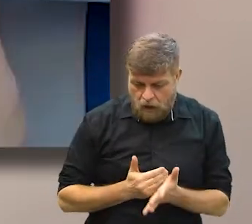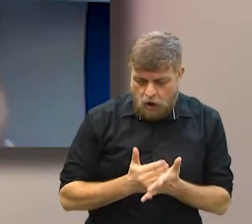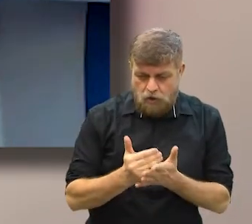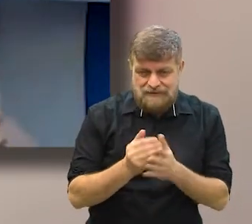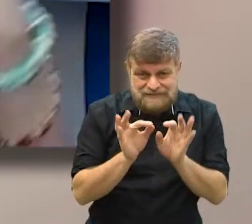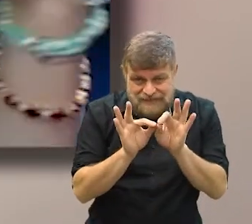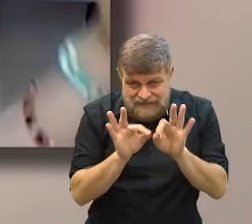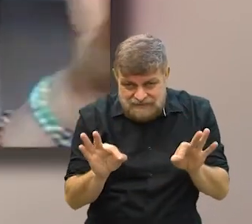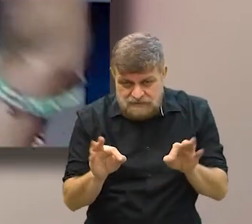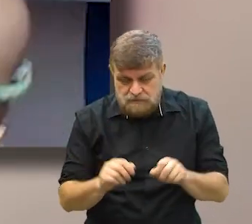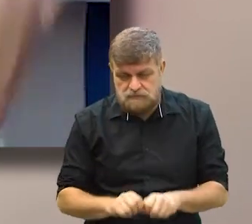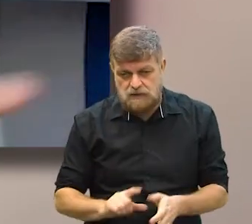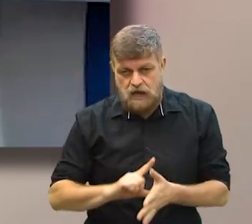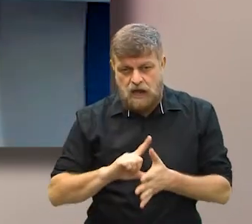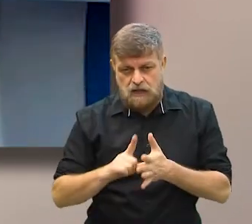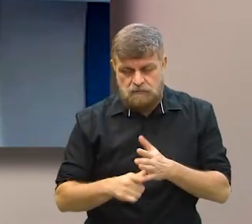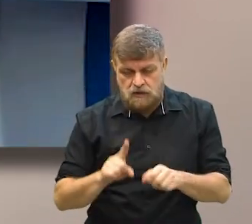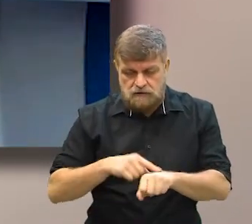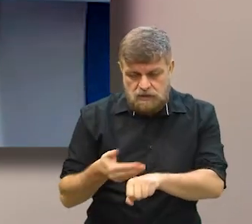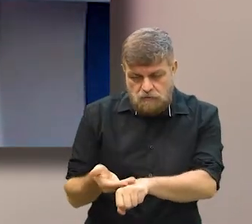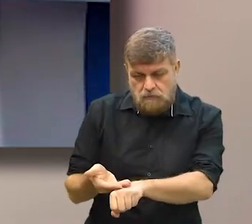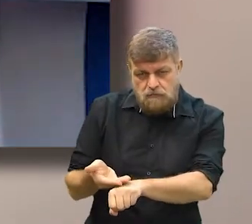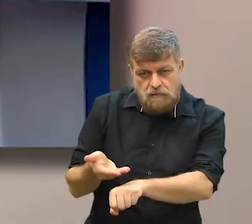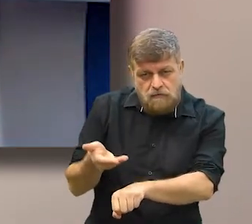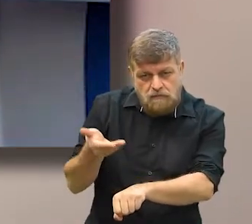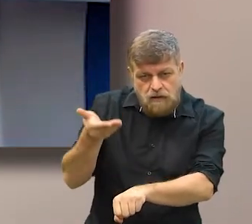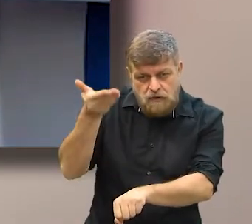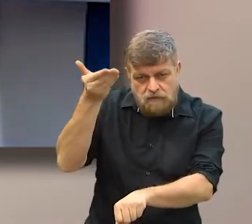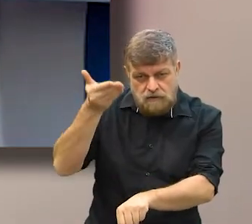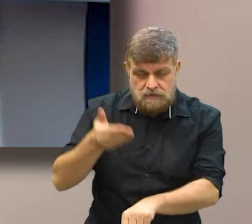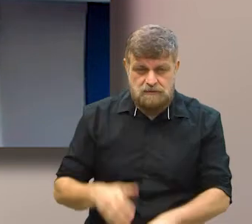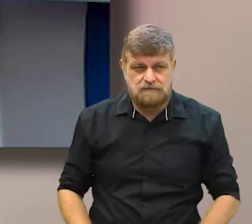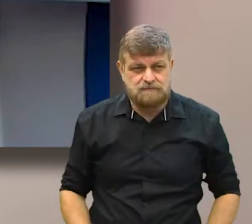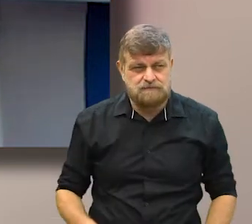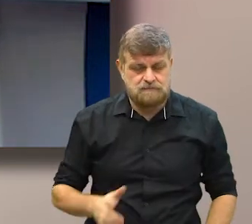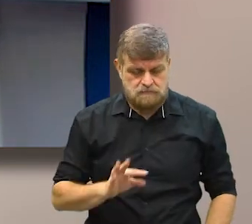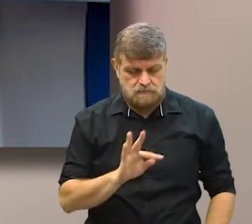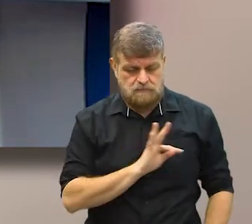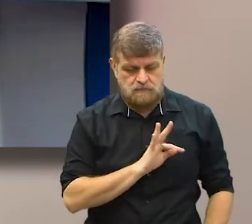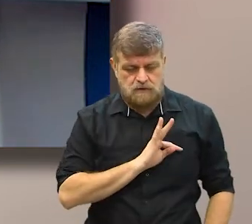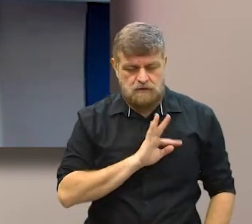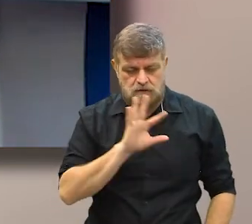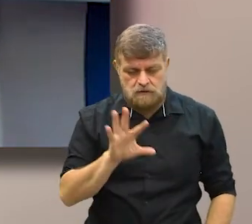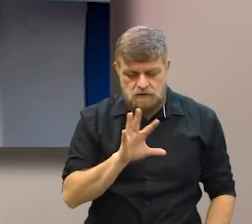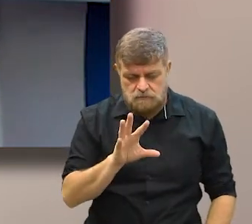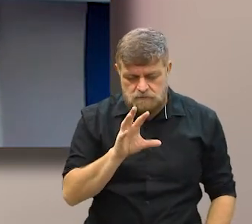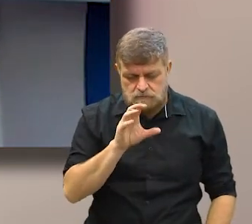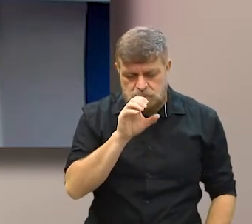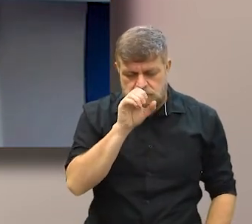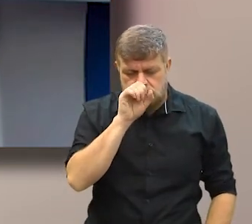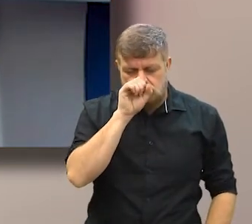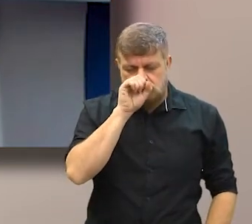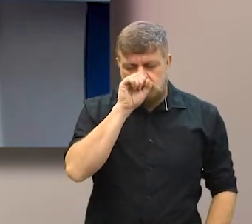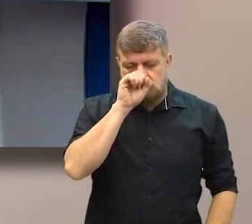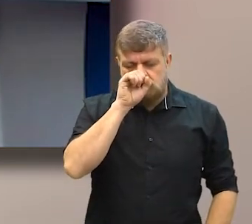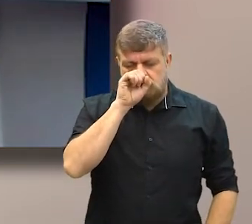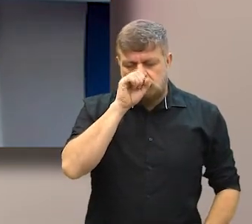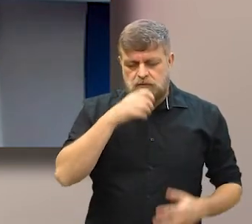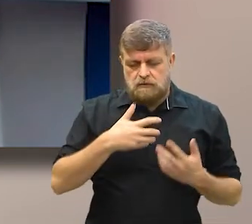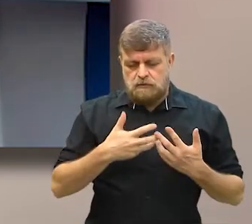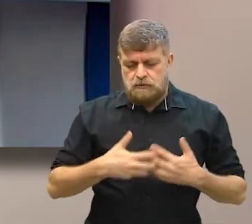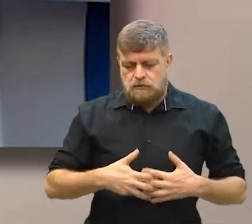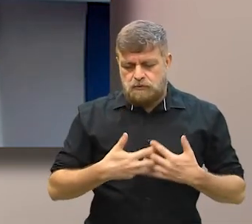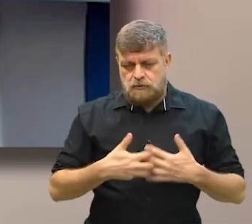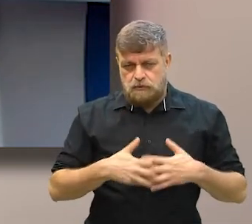começar pequeno para expandir se houver necessidade. As técnicas respiratórias são muito eficientes.